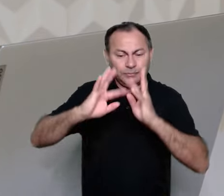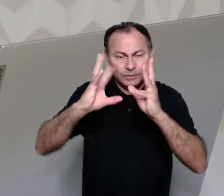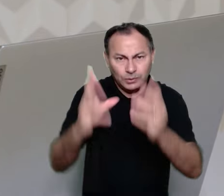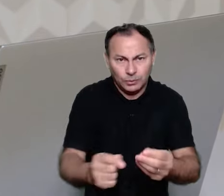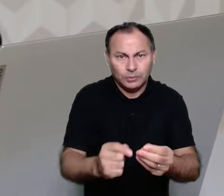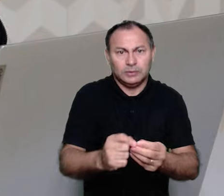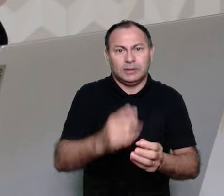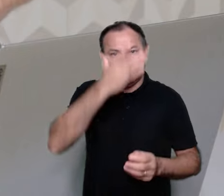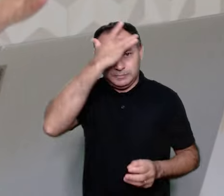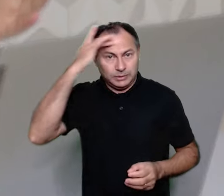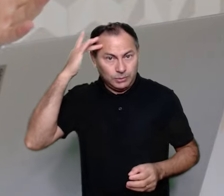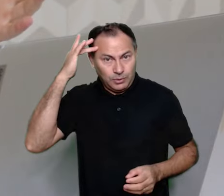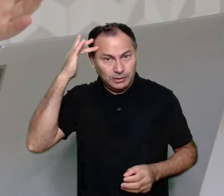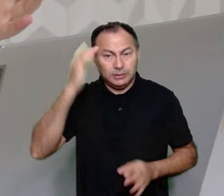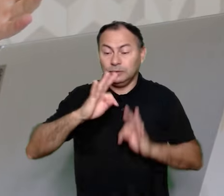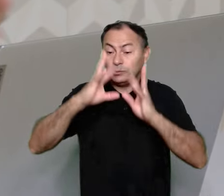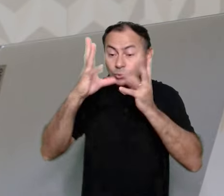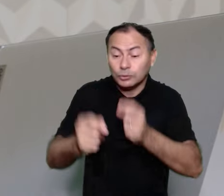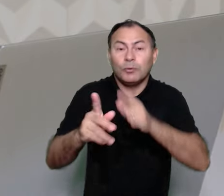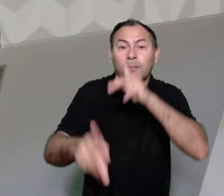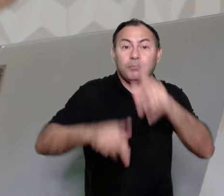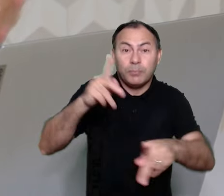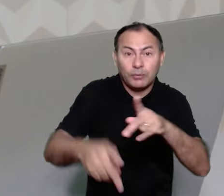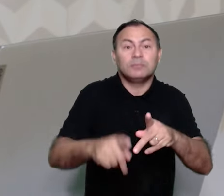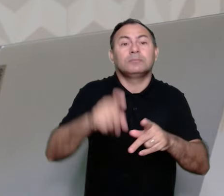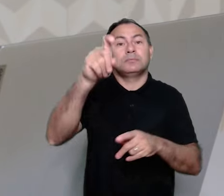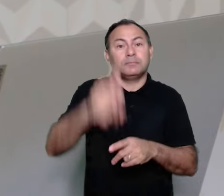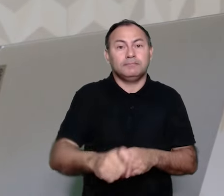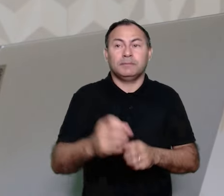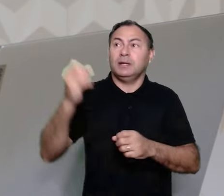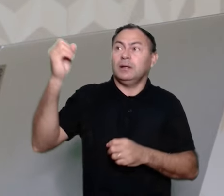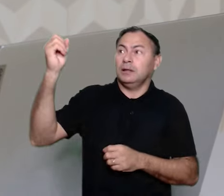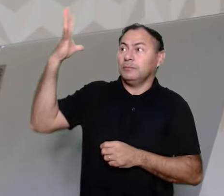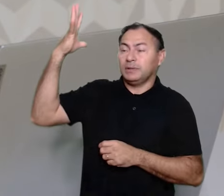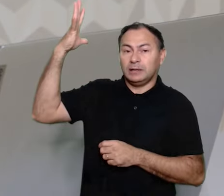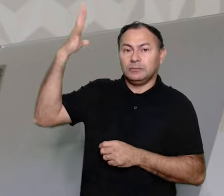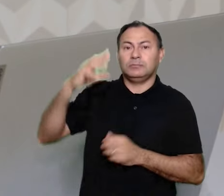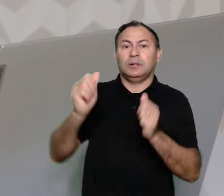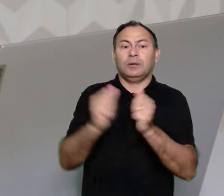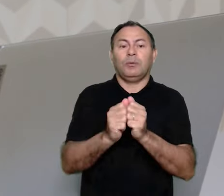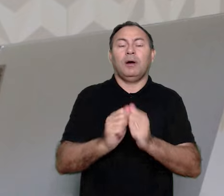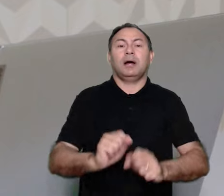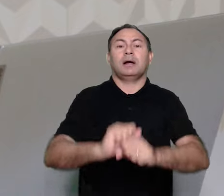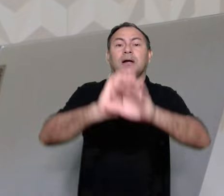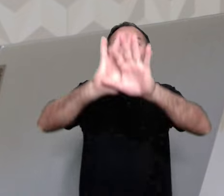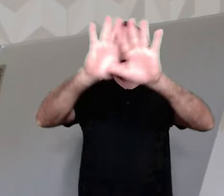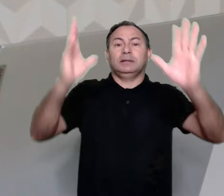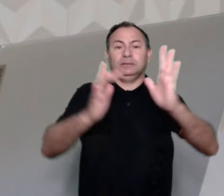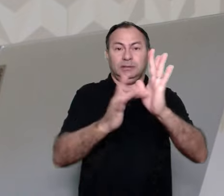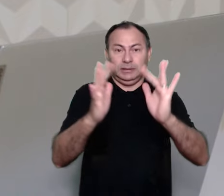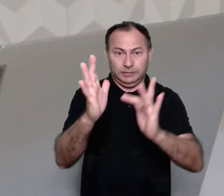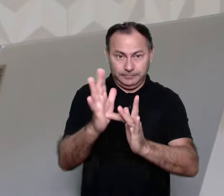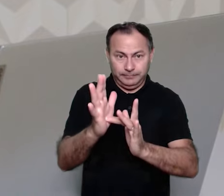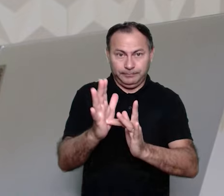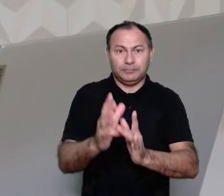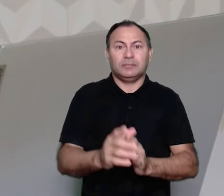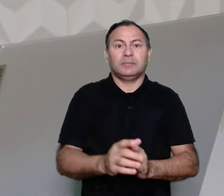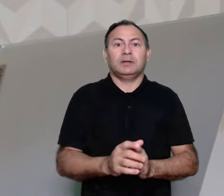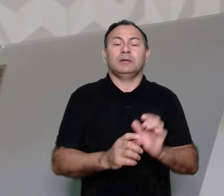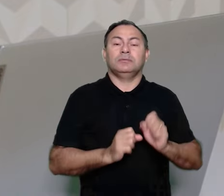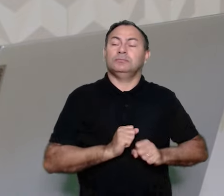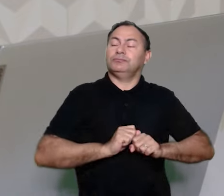que todos os homens, toda a humanidade seja iluminada com a claridade de